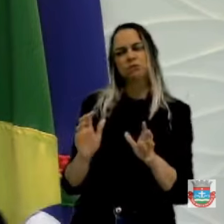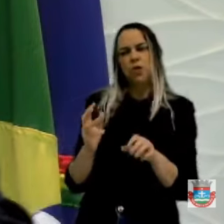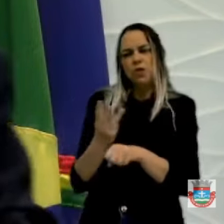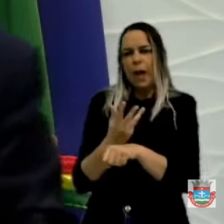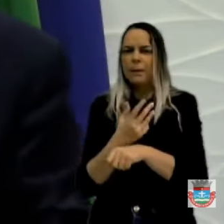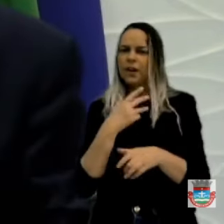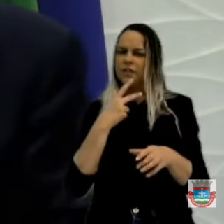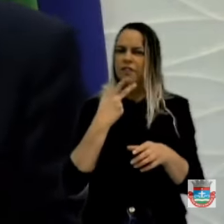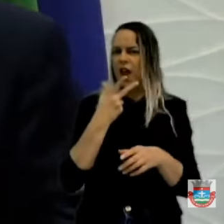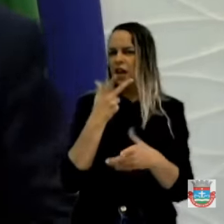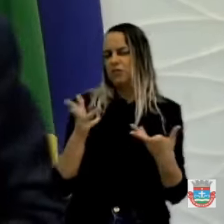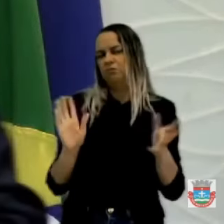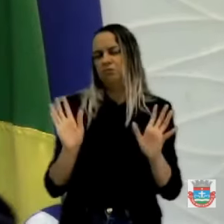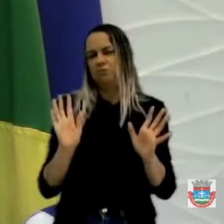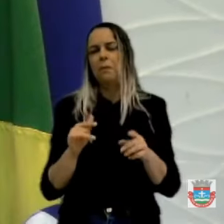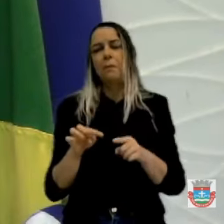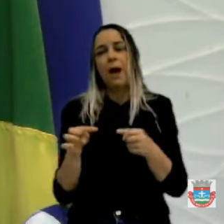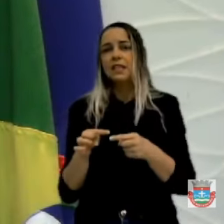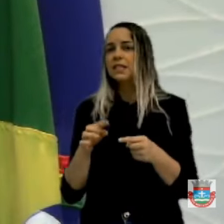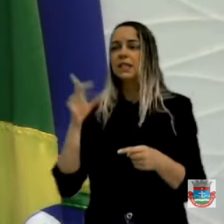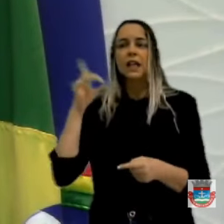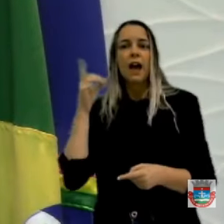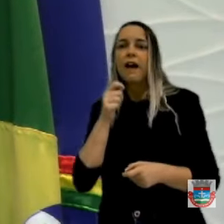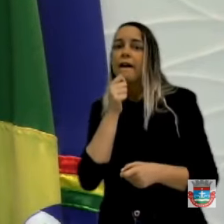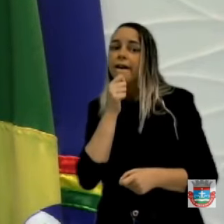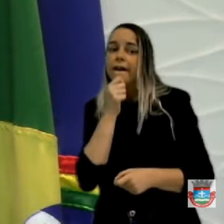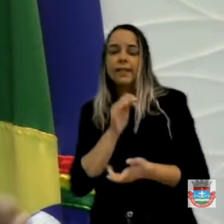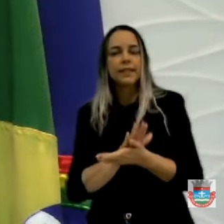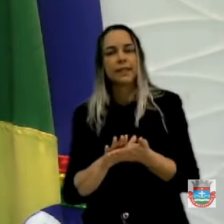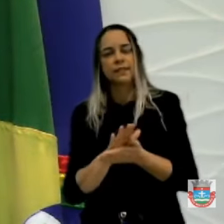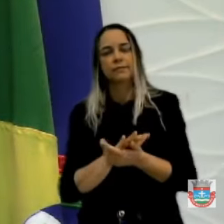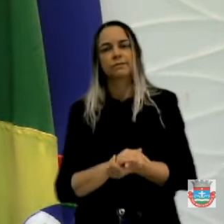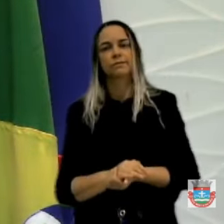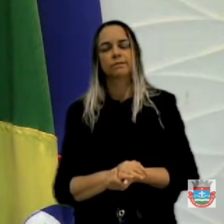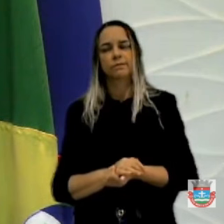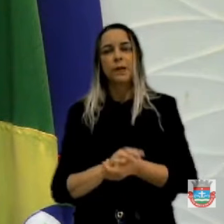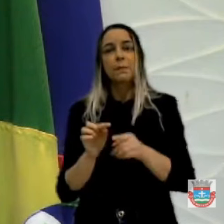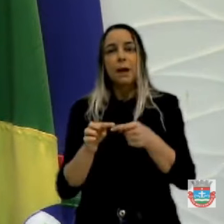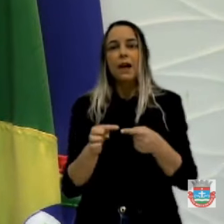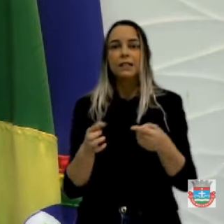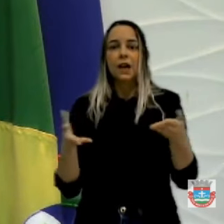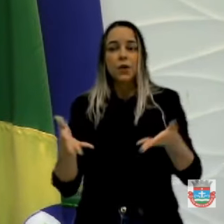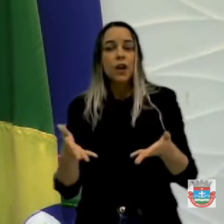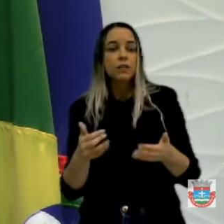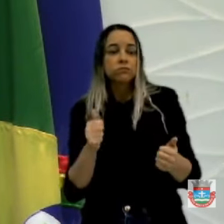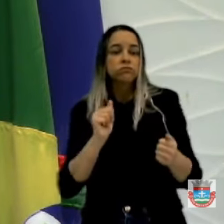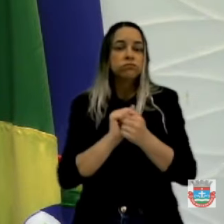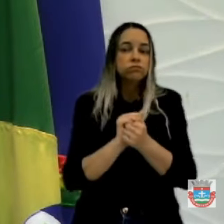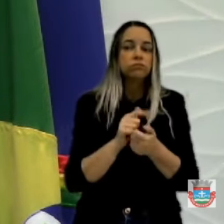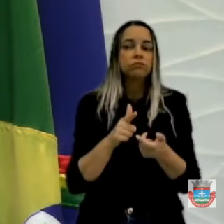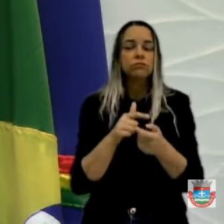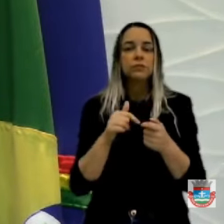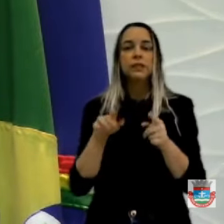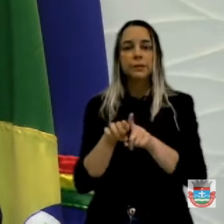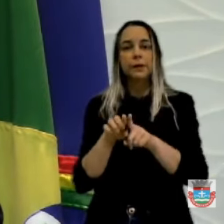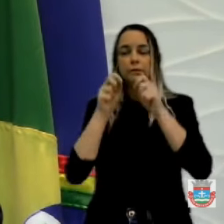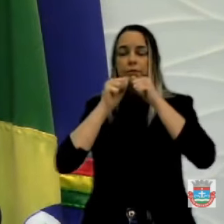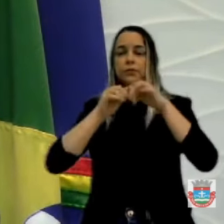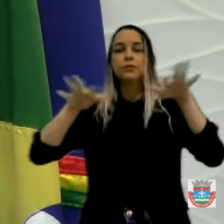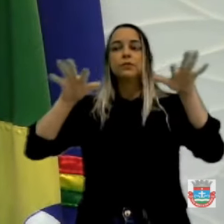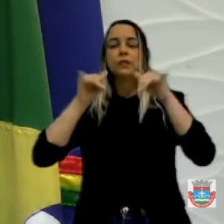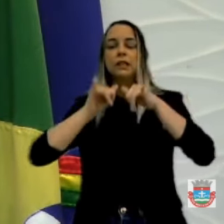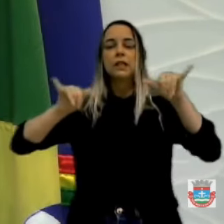agora, a deputada não trouxe nada. Aí agora vem pegar carona, divulgar em carro de